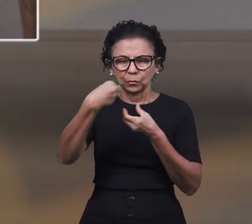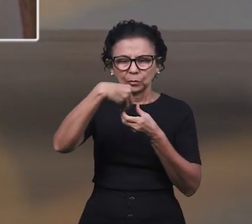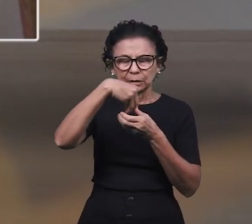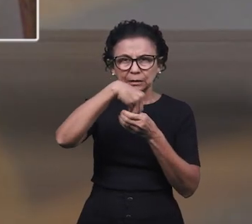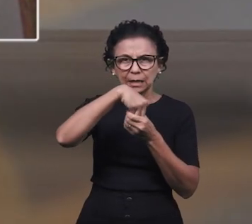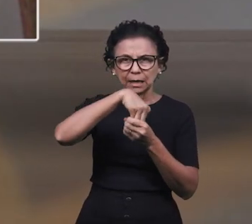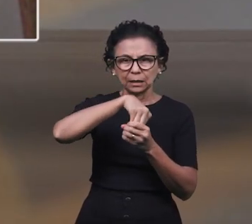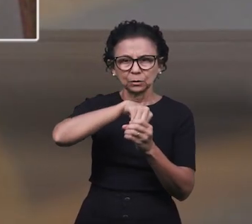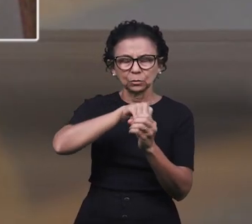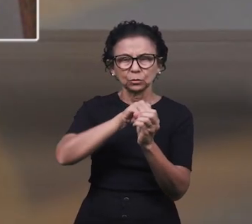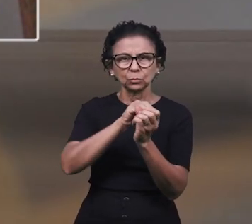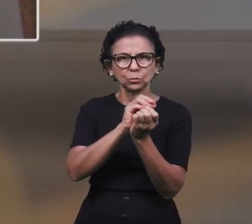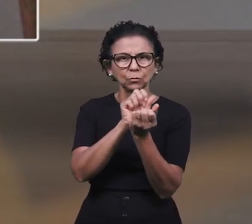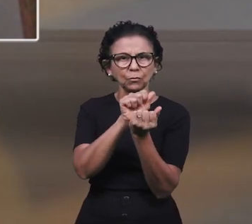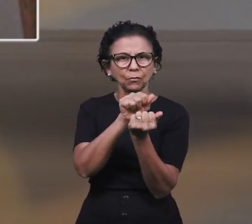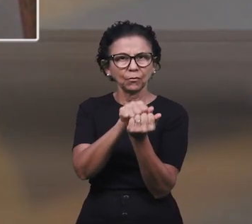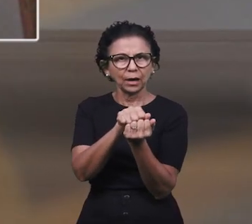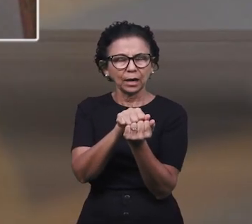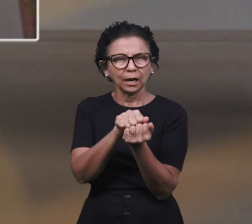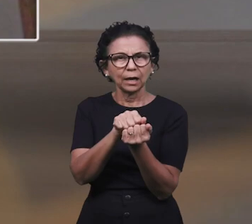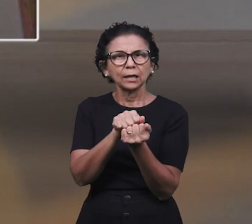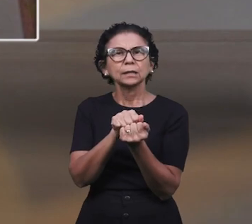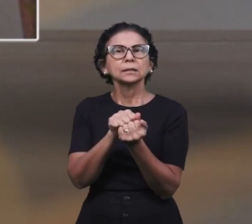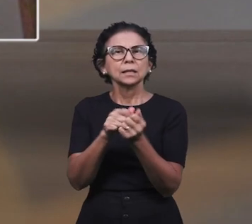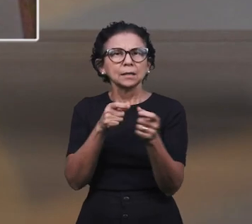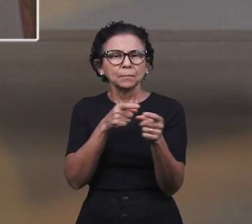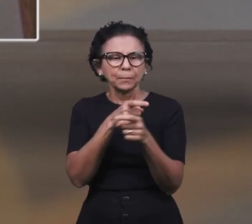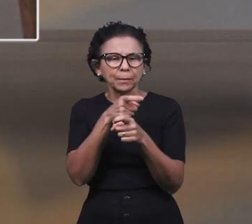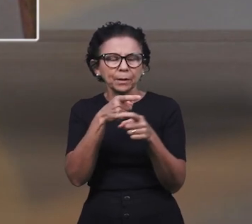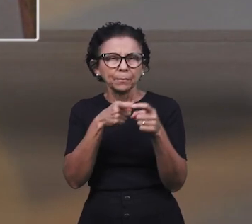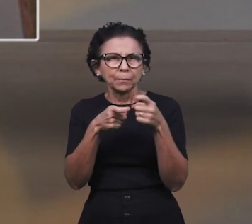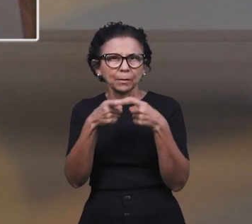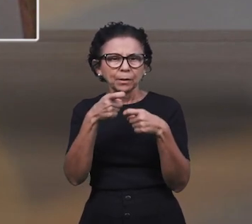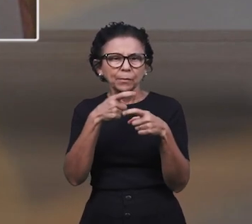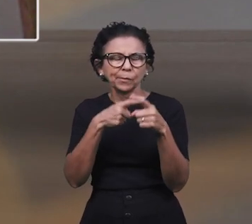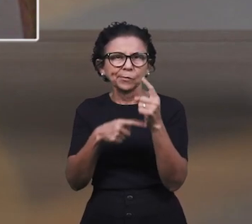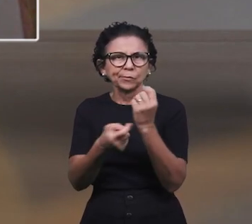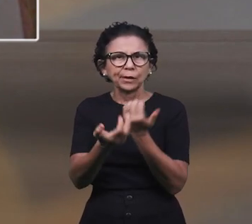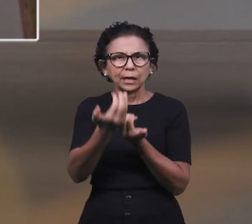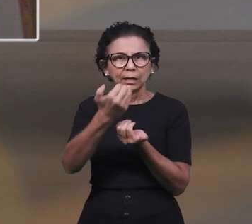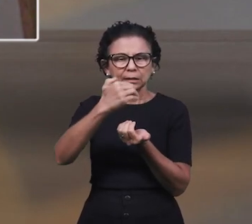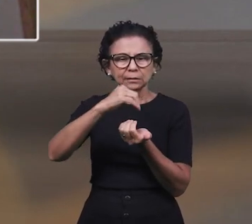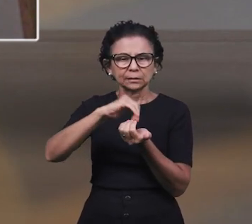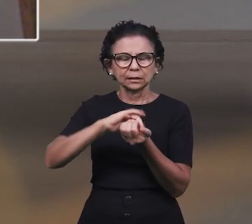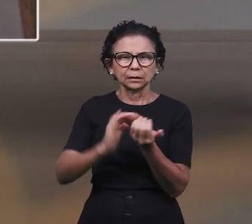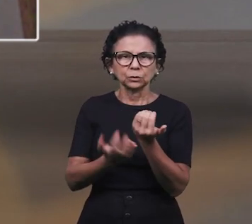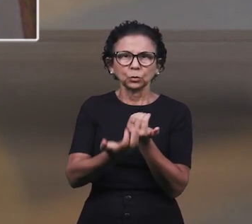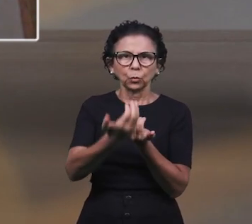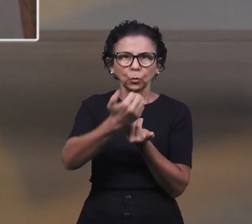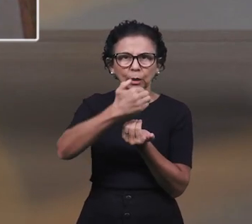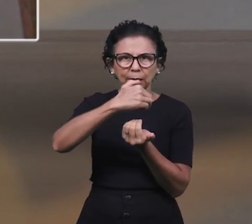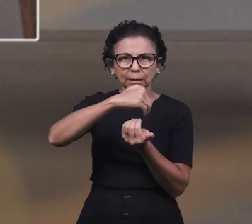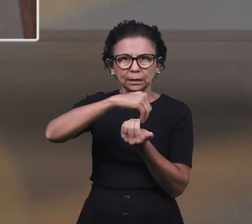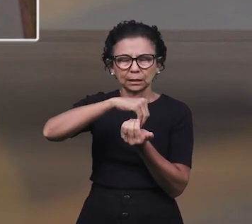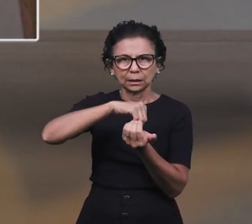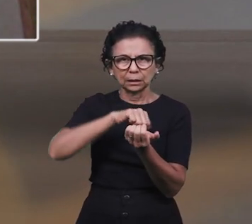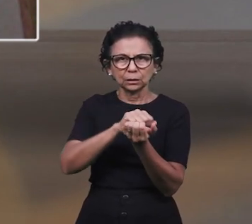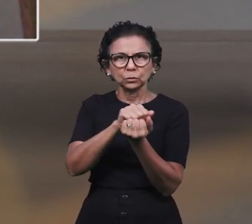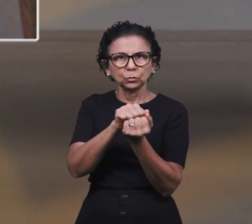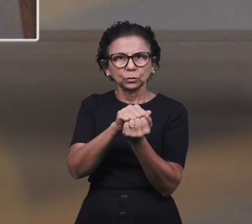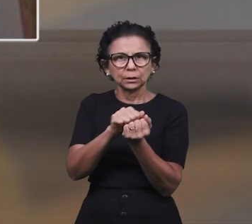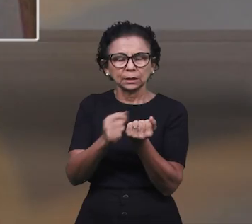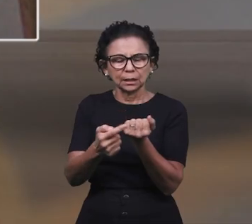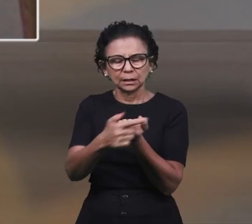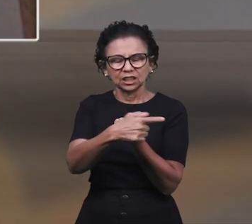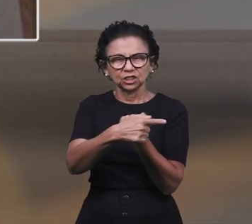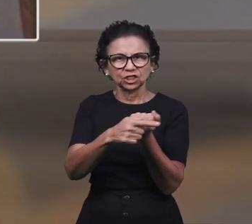vai adentrando bactérias que vai fazer uma perda dos tecidos gengivais, que envolve ligamento periodontal,